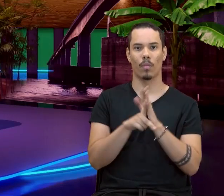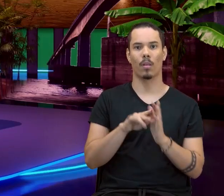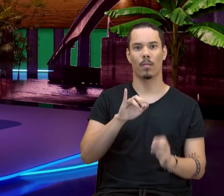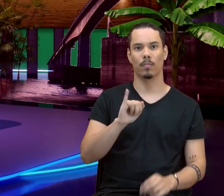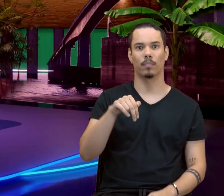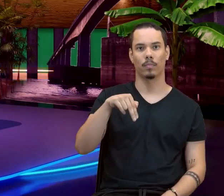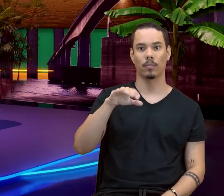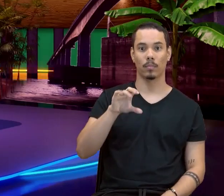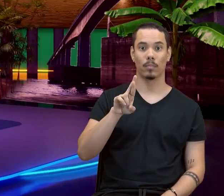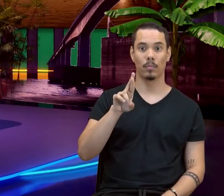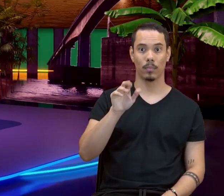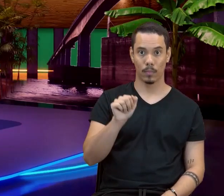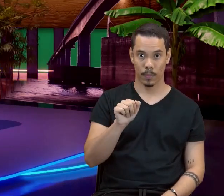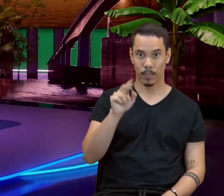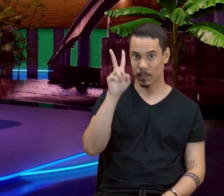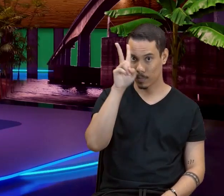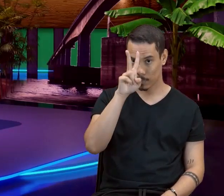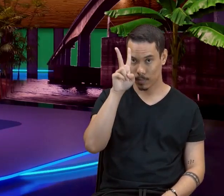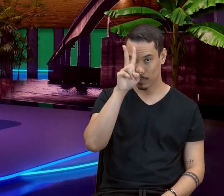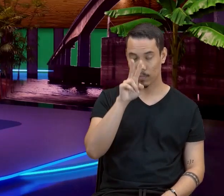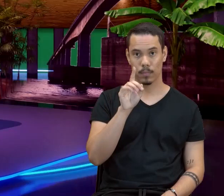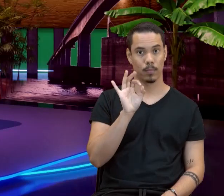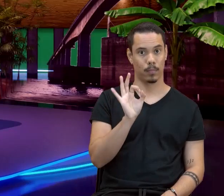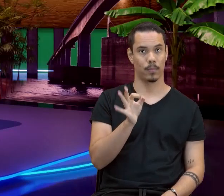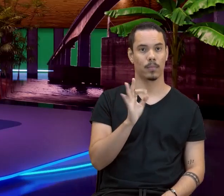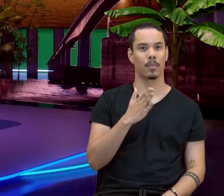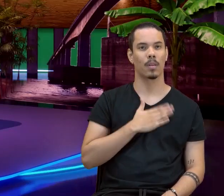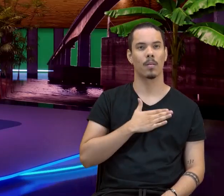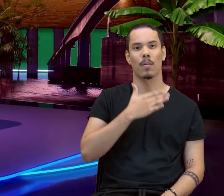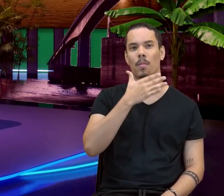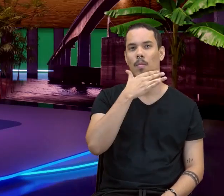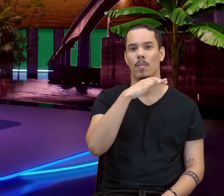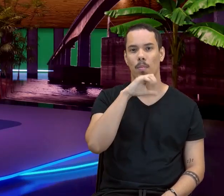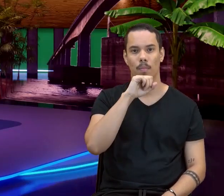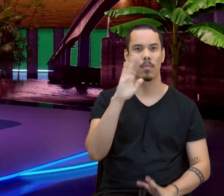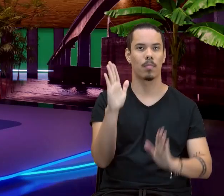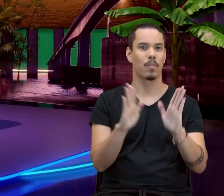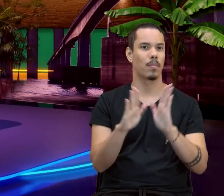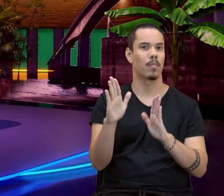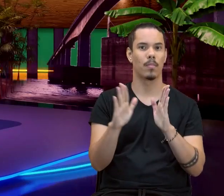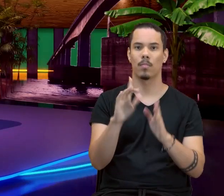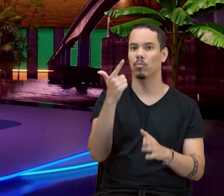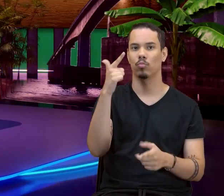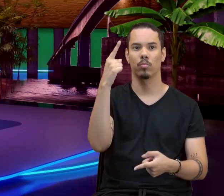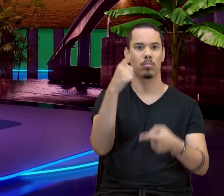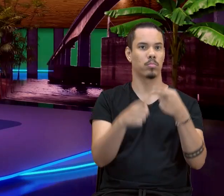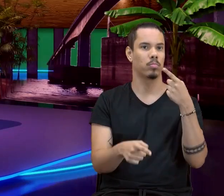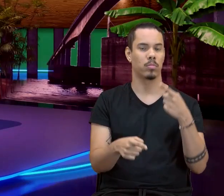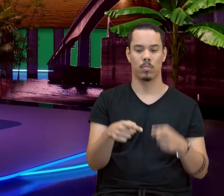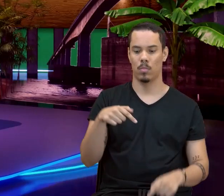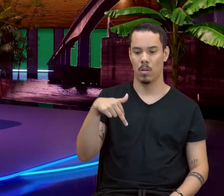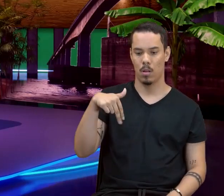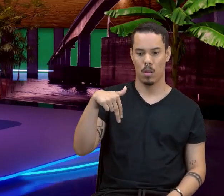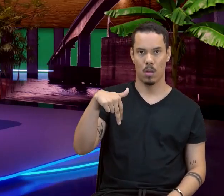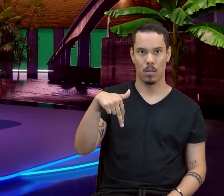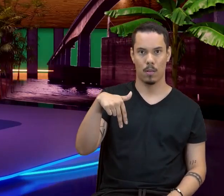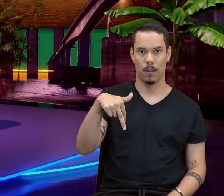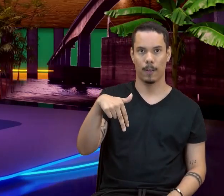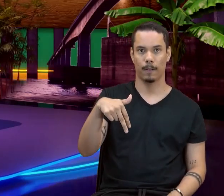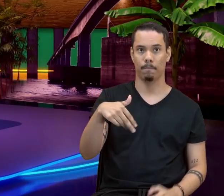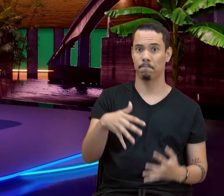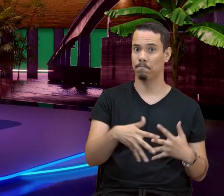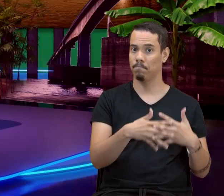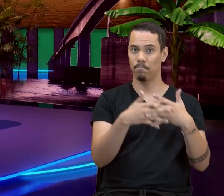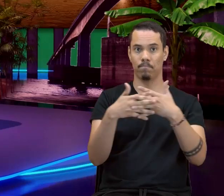vendo aí a história, galera? Cara, eu e meu pai, na época não era proibido andar em caminhão,